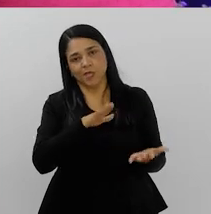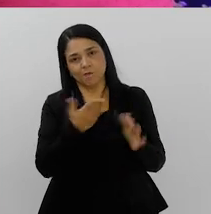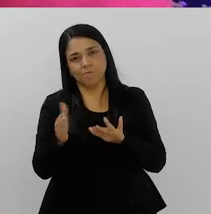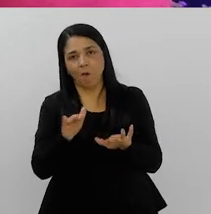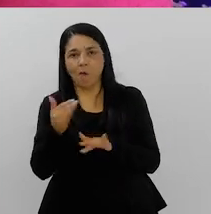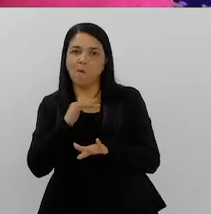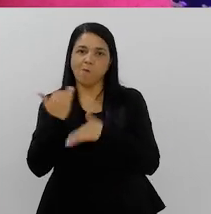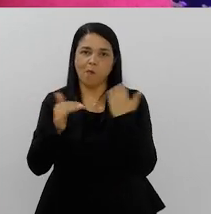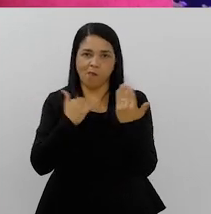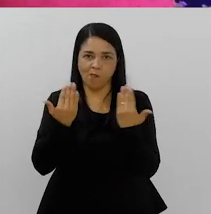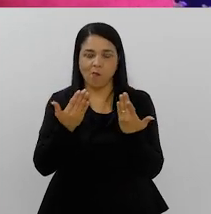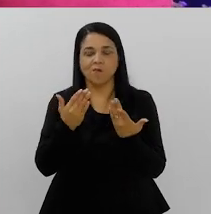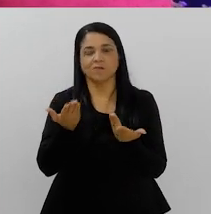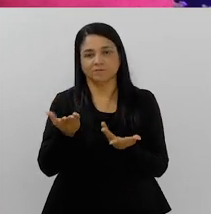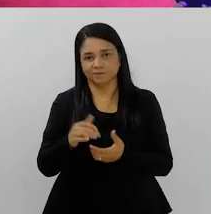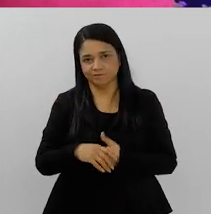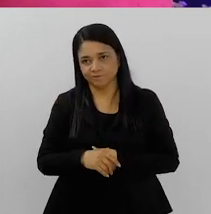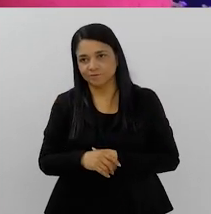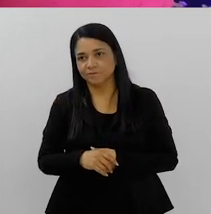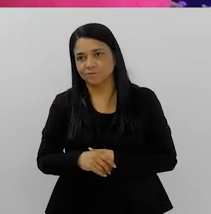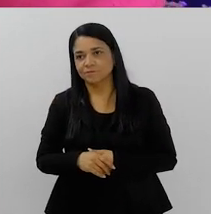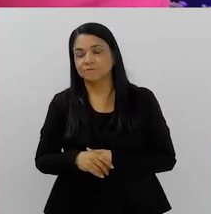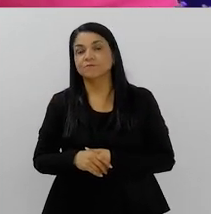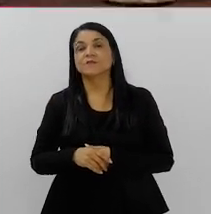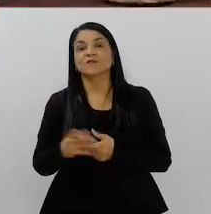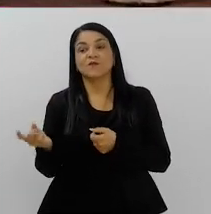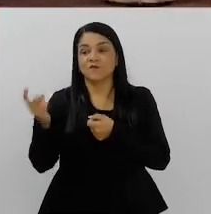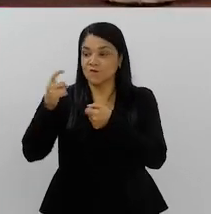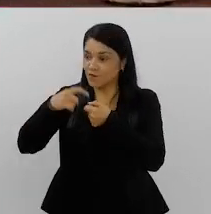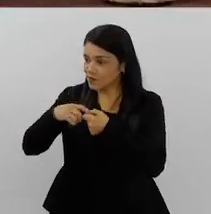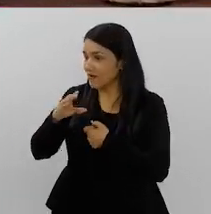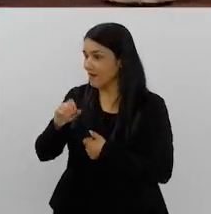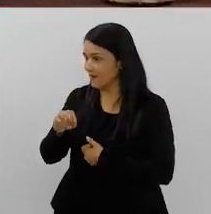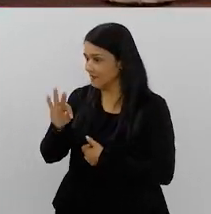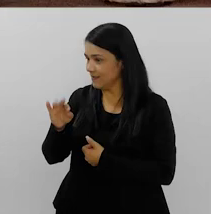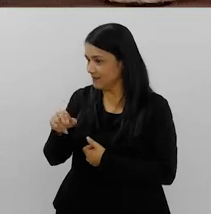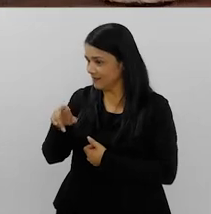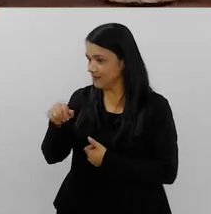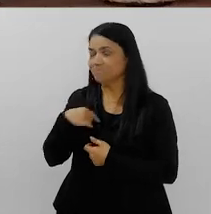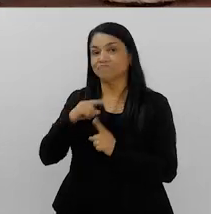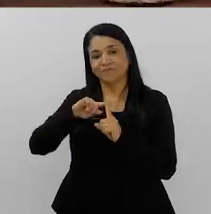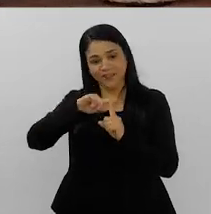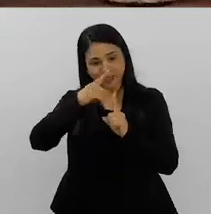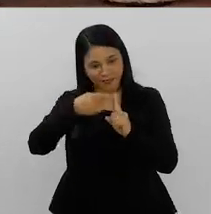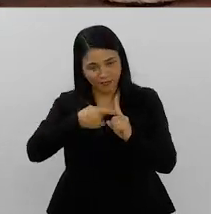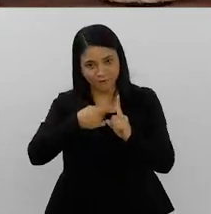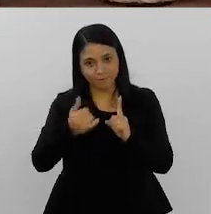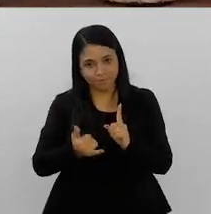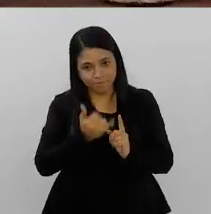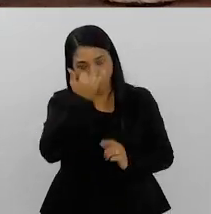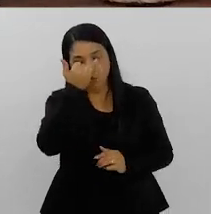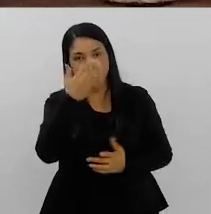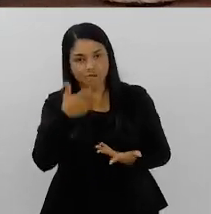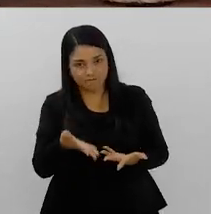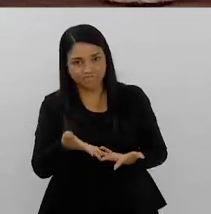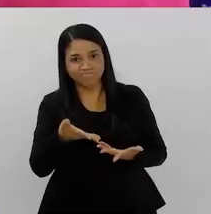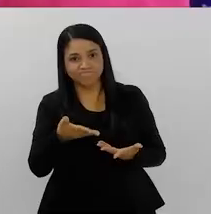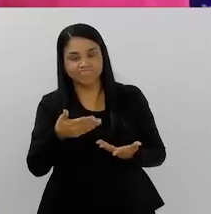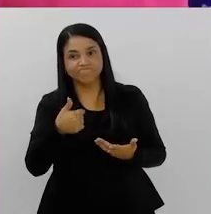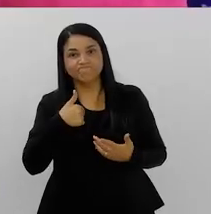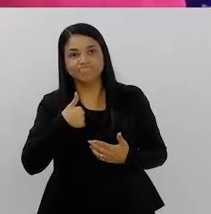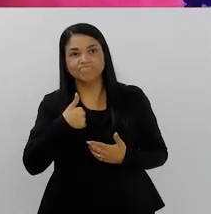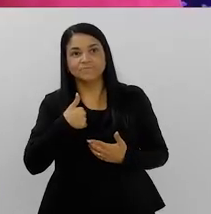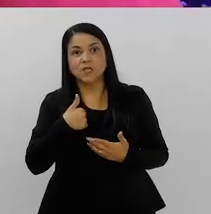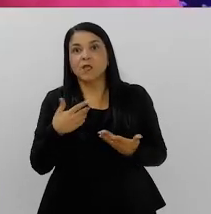mortalidade n mulheres de cor negra estão voltando Catarina grávida grávida tava grávida e